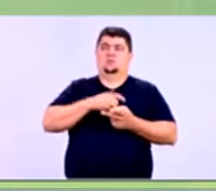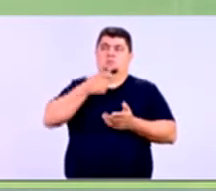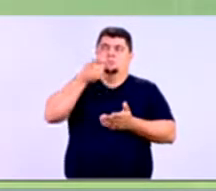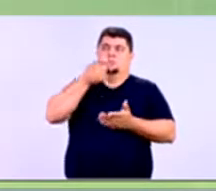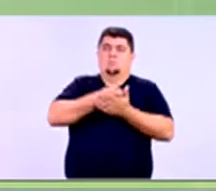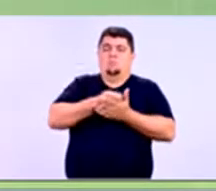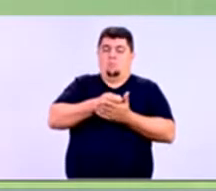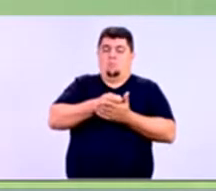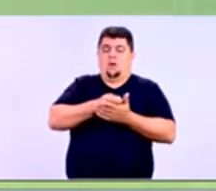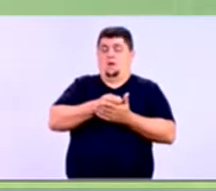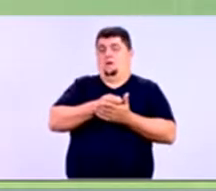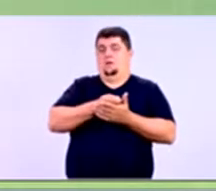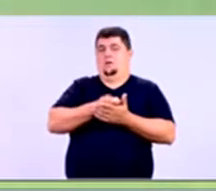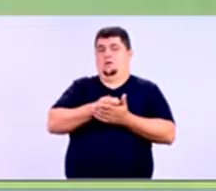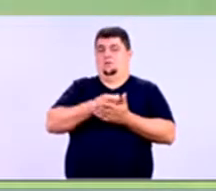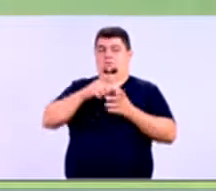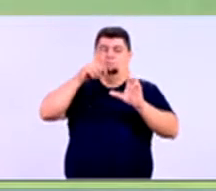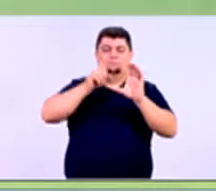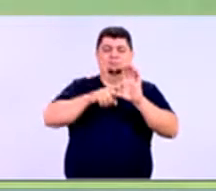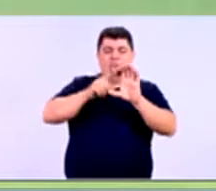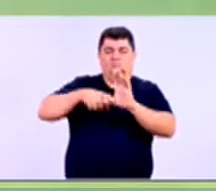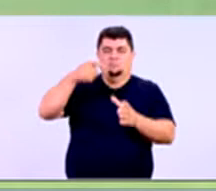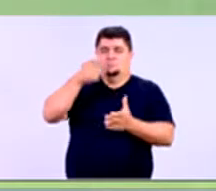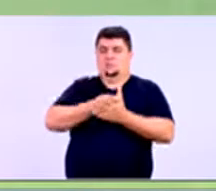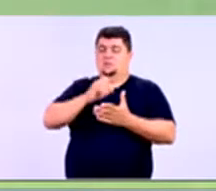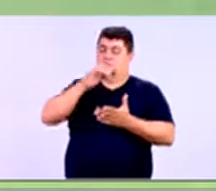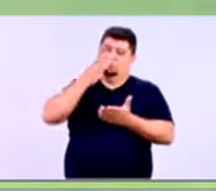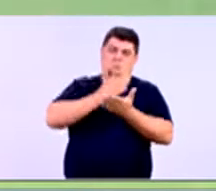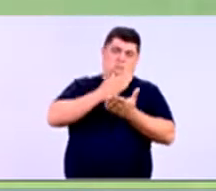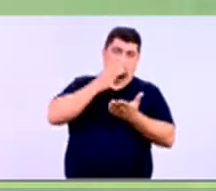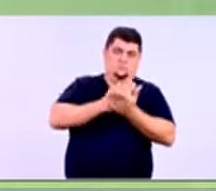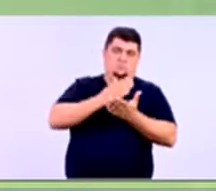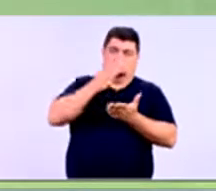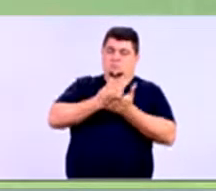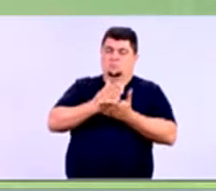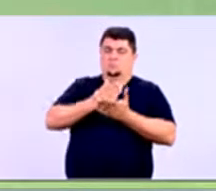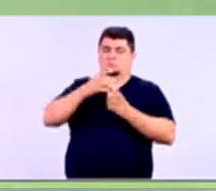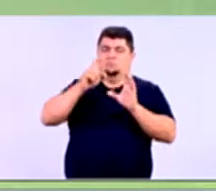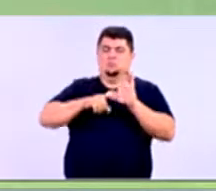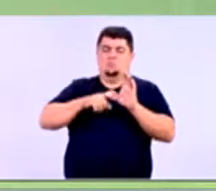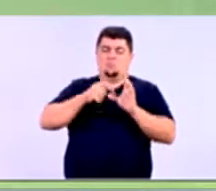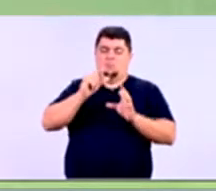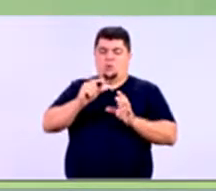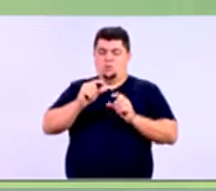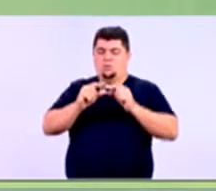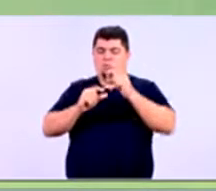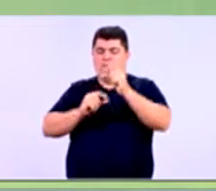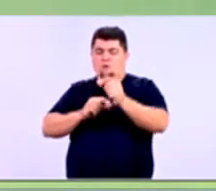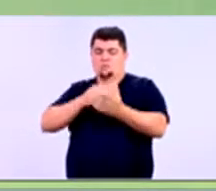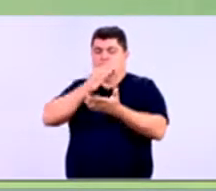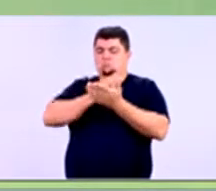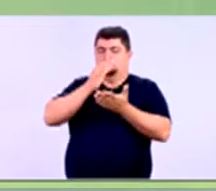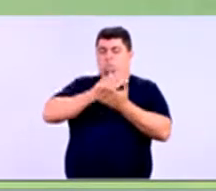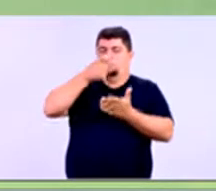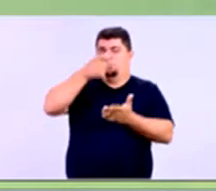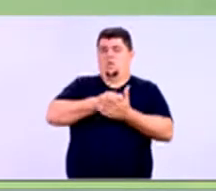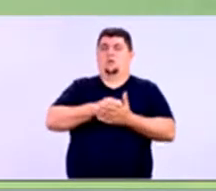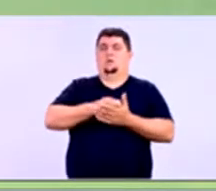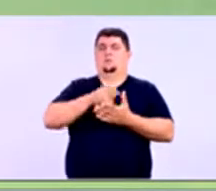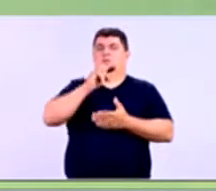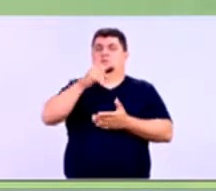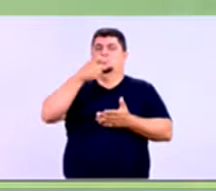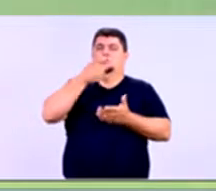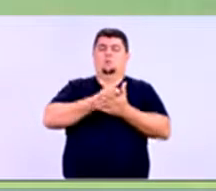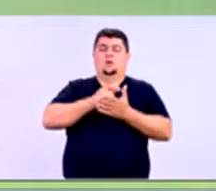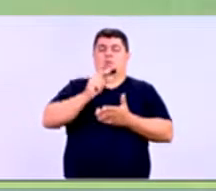sua dívida. Se for parcelado, você está pagando as suas dívidas aos poucos. Se você está pagando